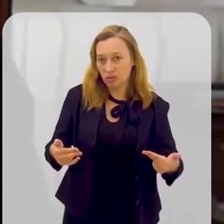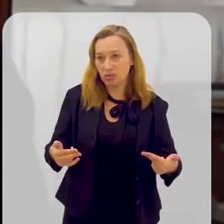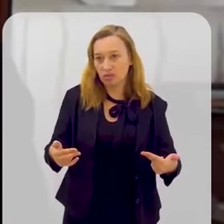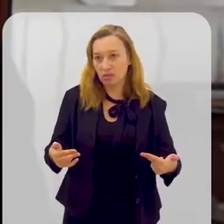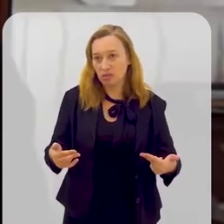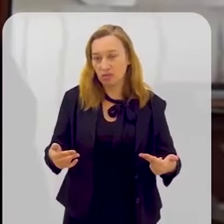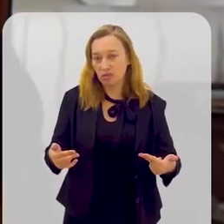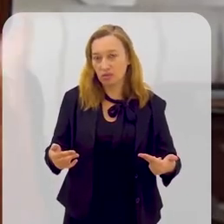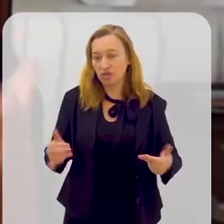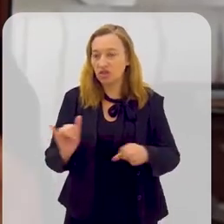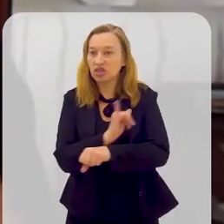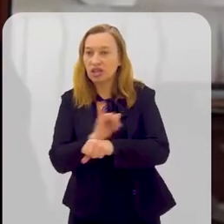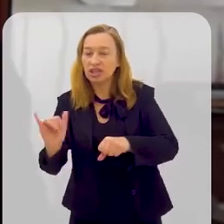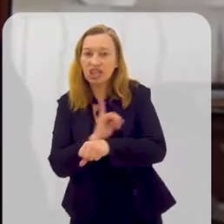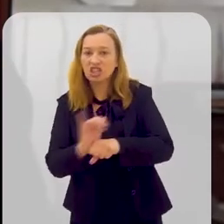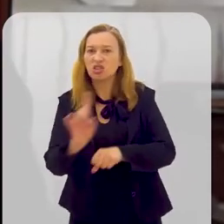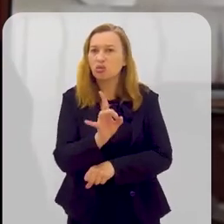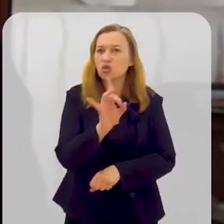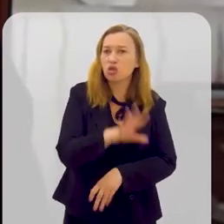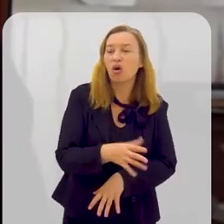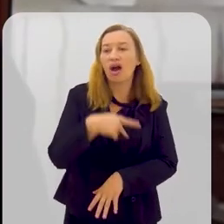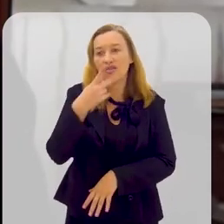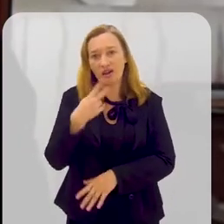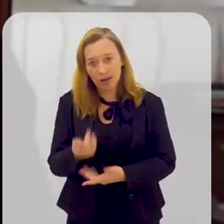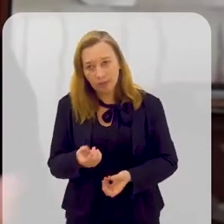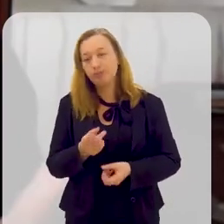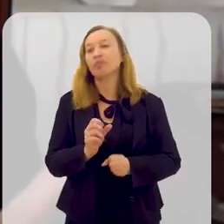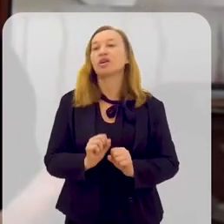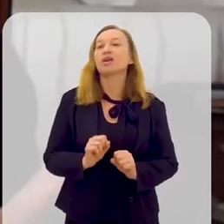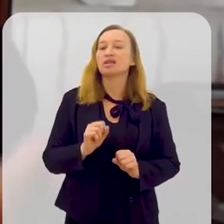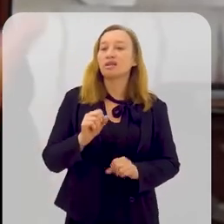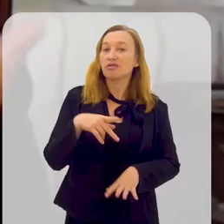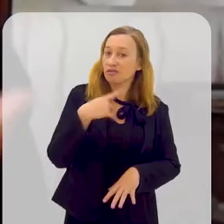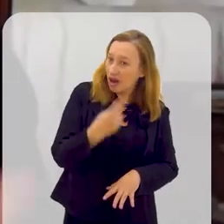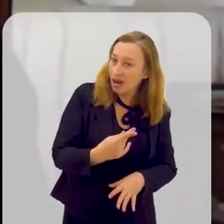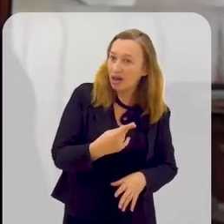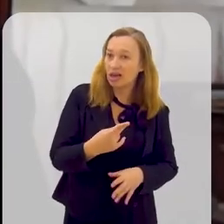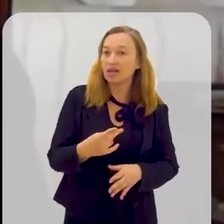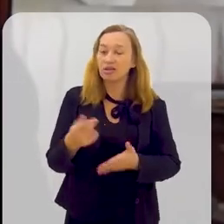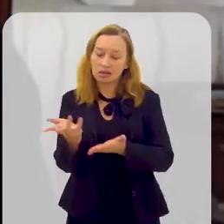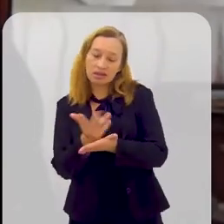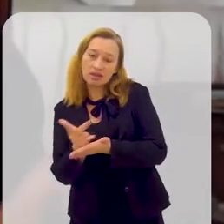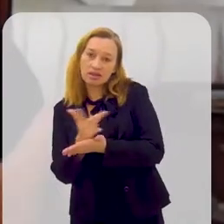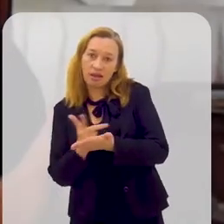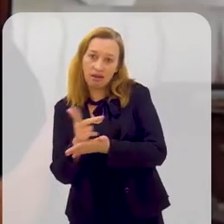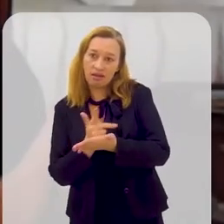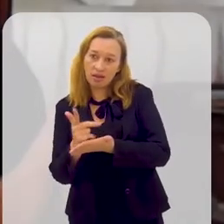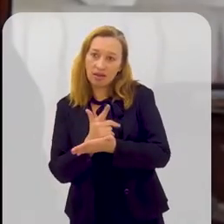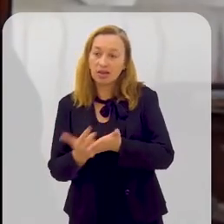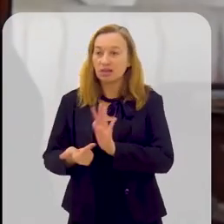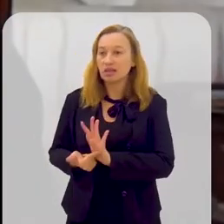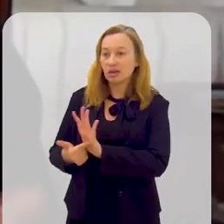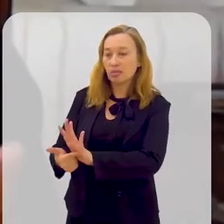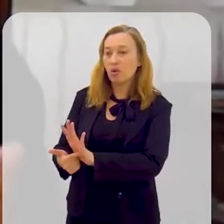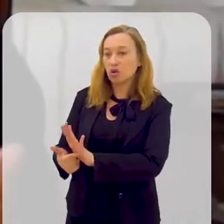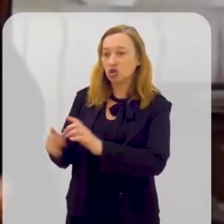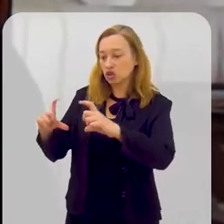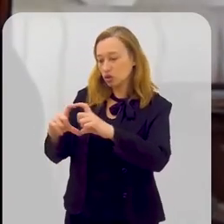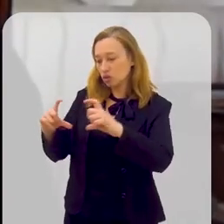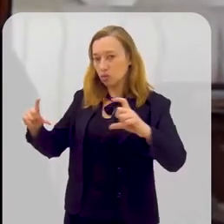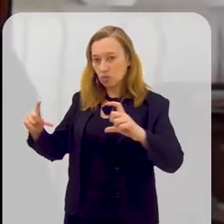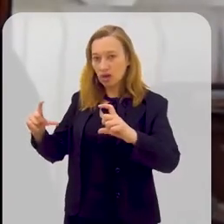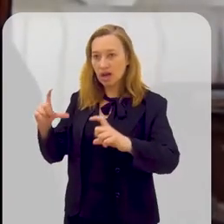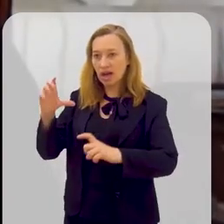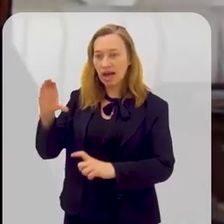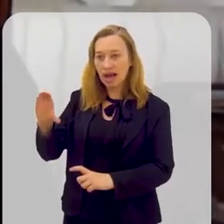recursos não apenas a fala então você fala fala você desenha você mostra